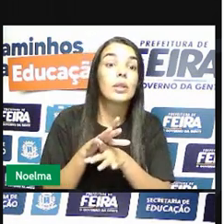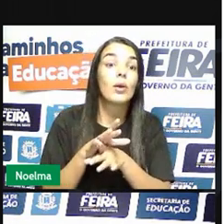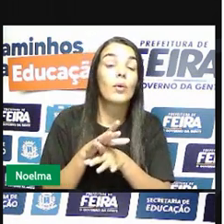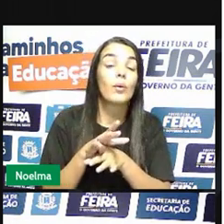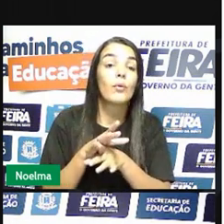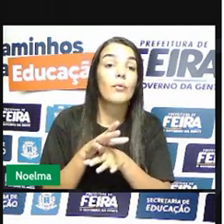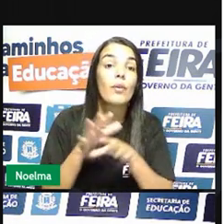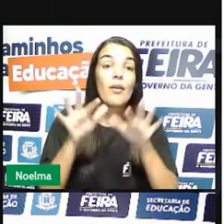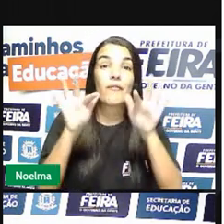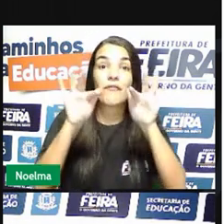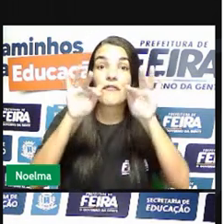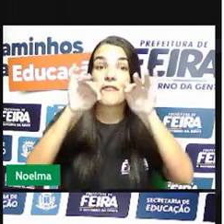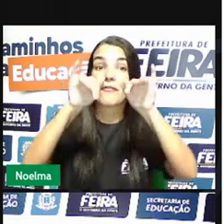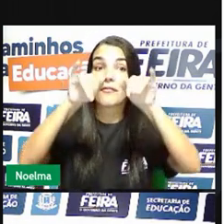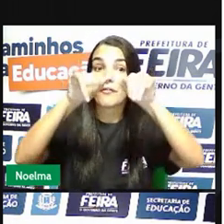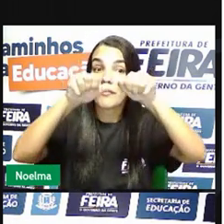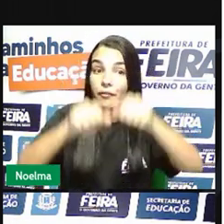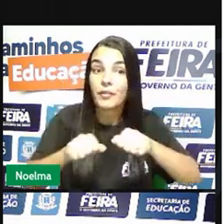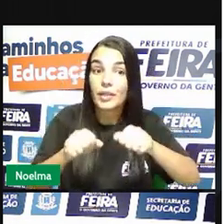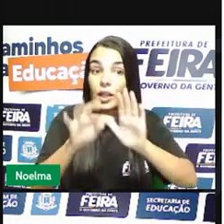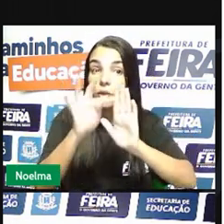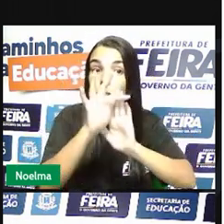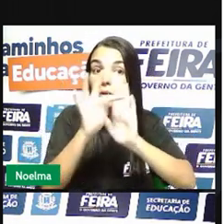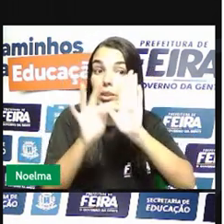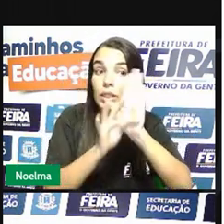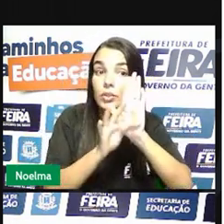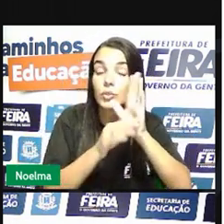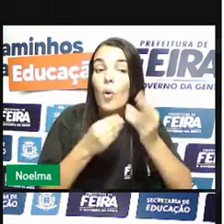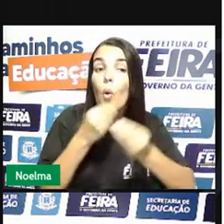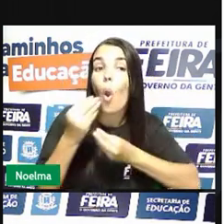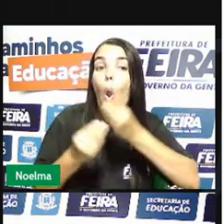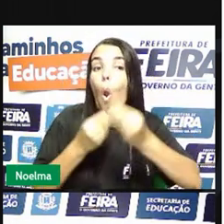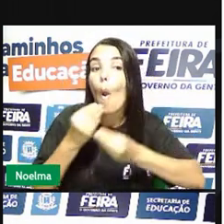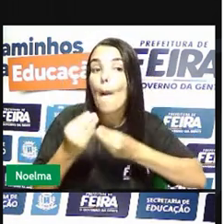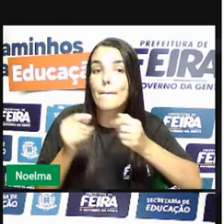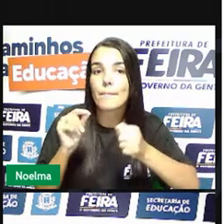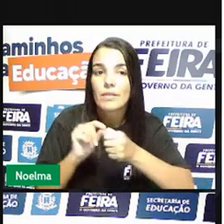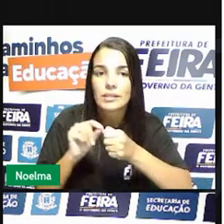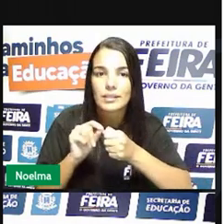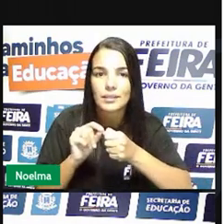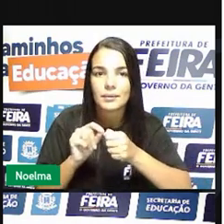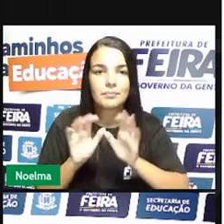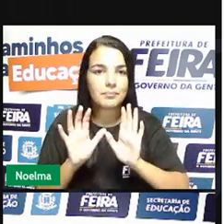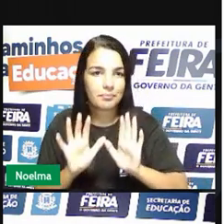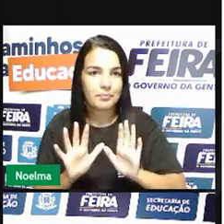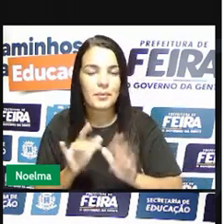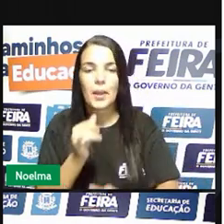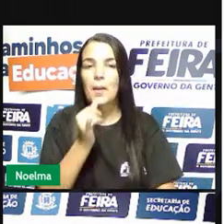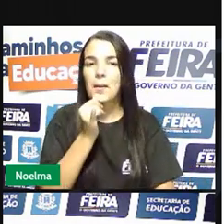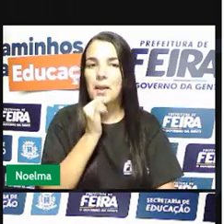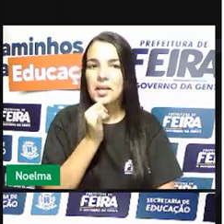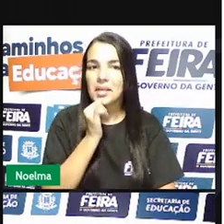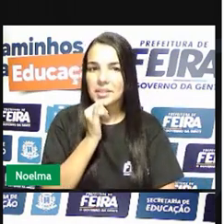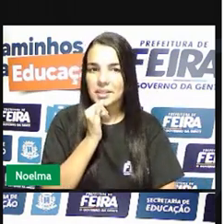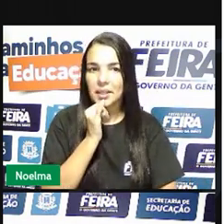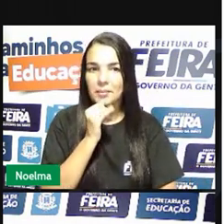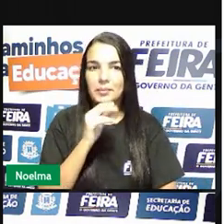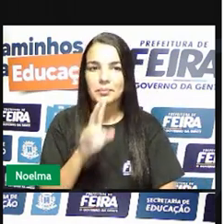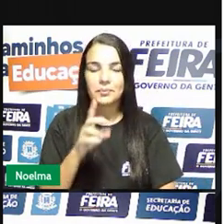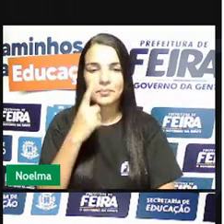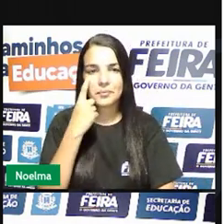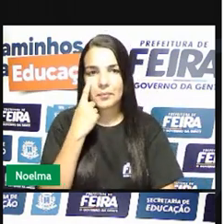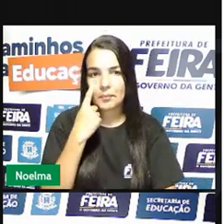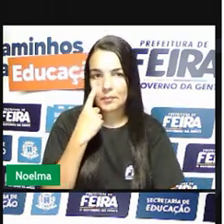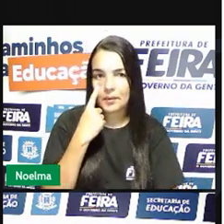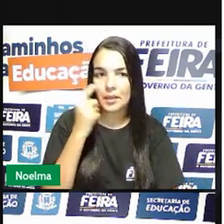conclusão, fechamento ali do nosso texto, né? Exemplos de como iniciar a conclusão da sua redação. Aqui